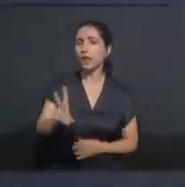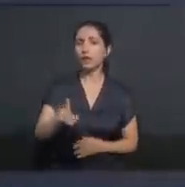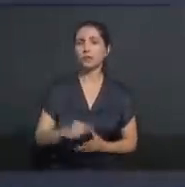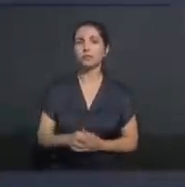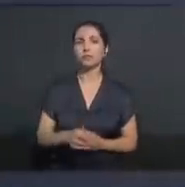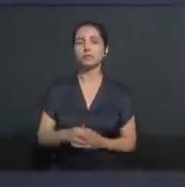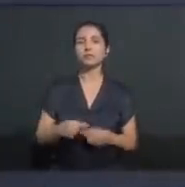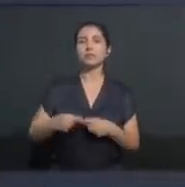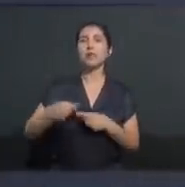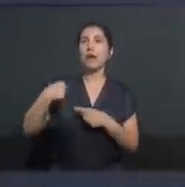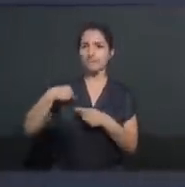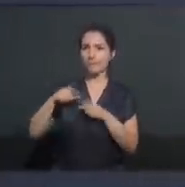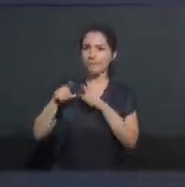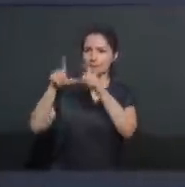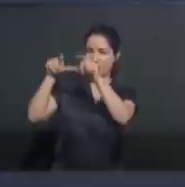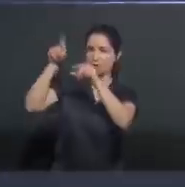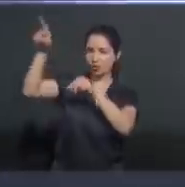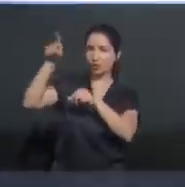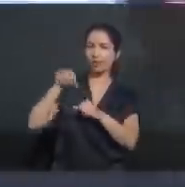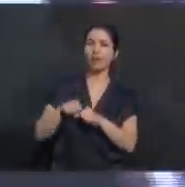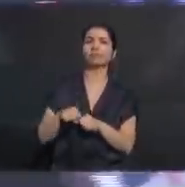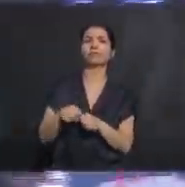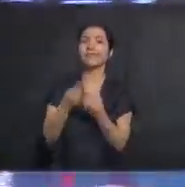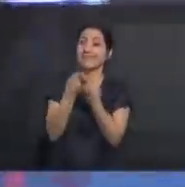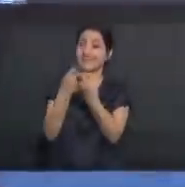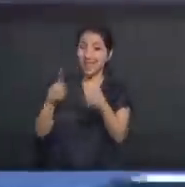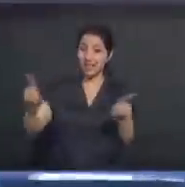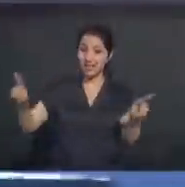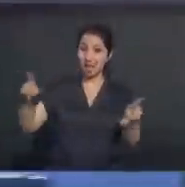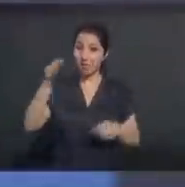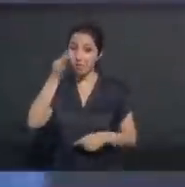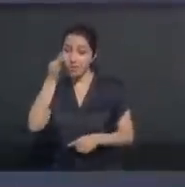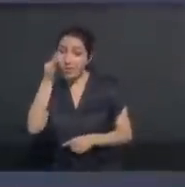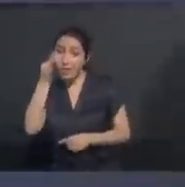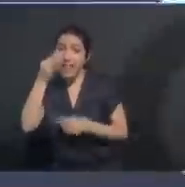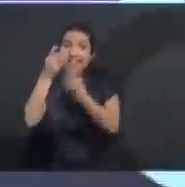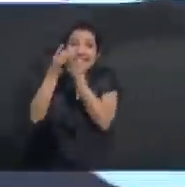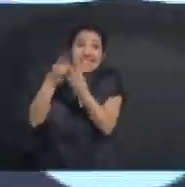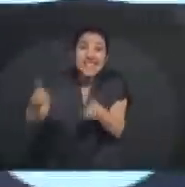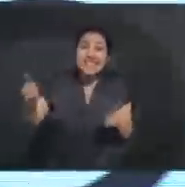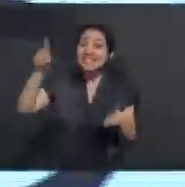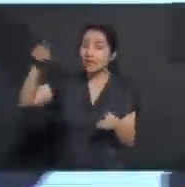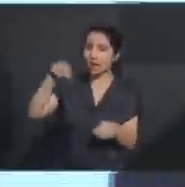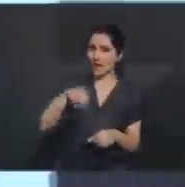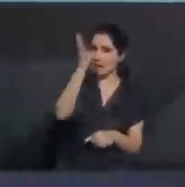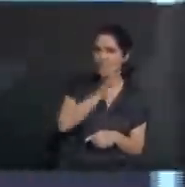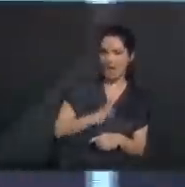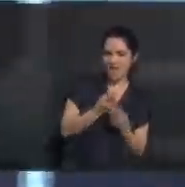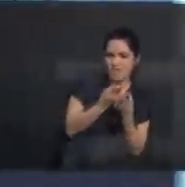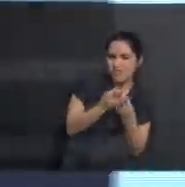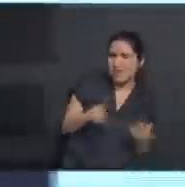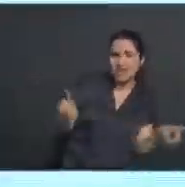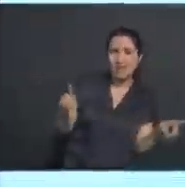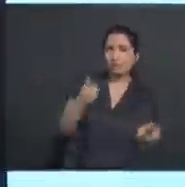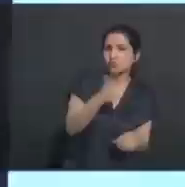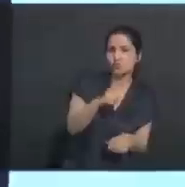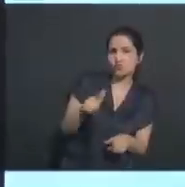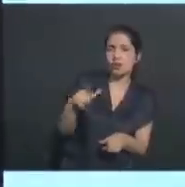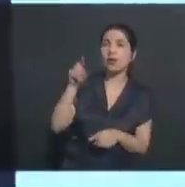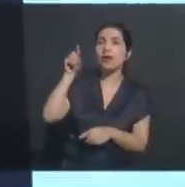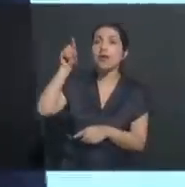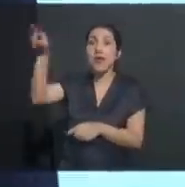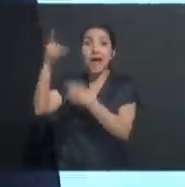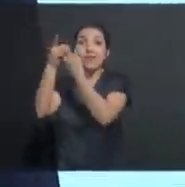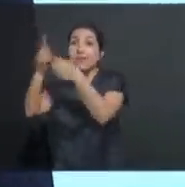deserto. Gente, no Brasil não tem deserto. Deserto é deserto. De vez em quando você vê um camelo lá no